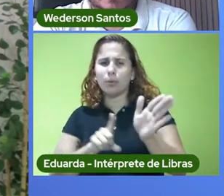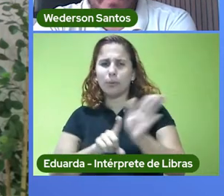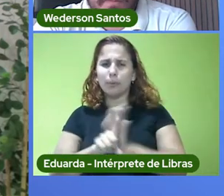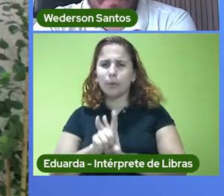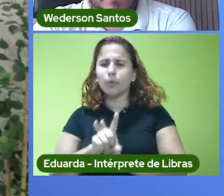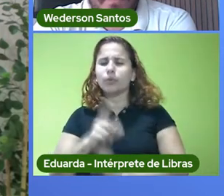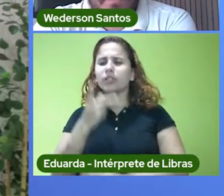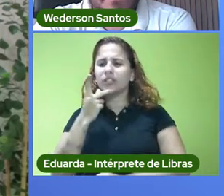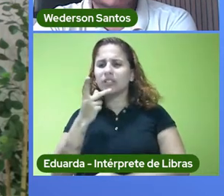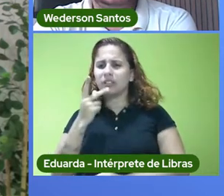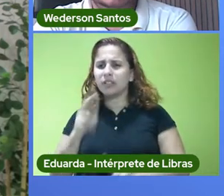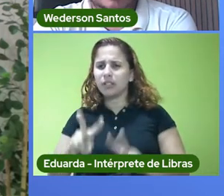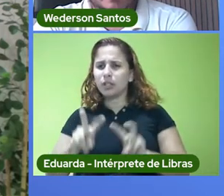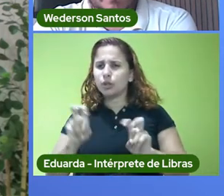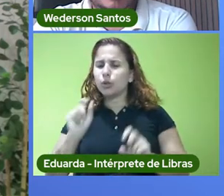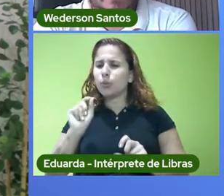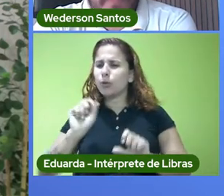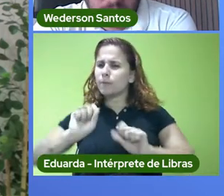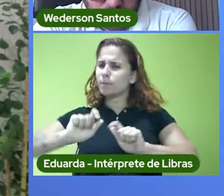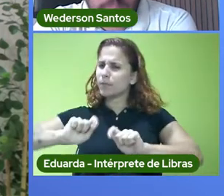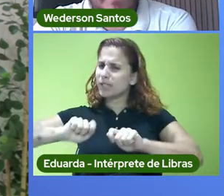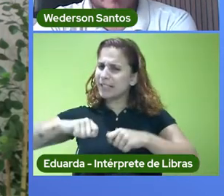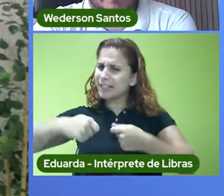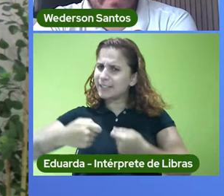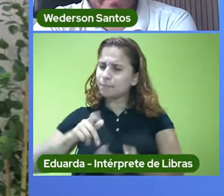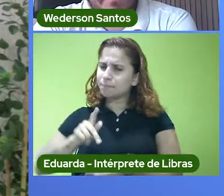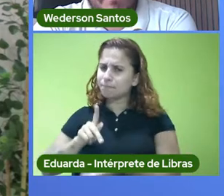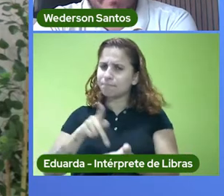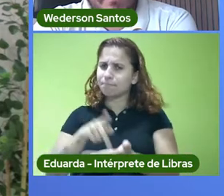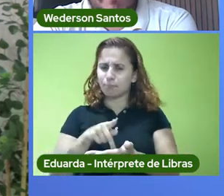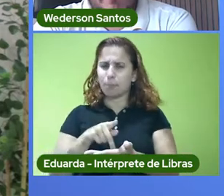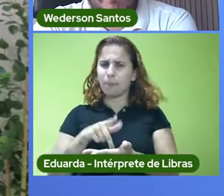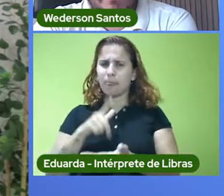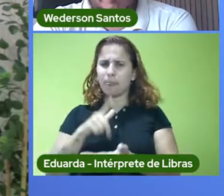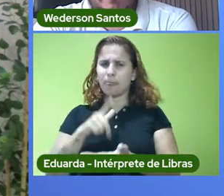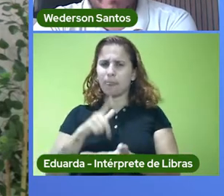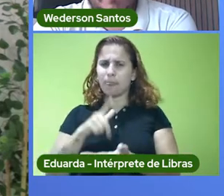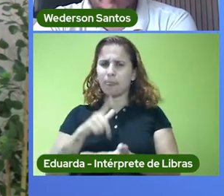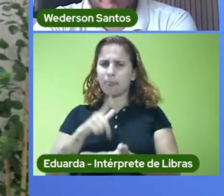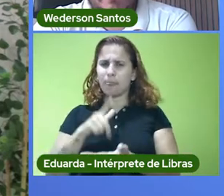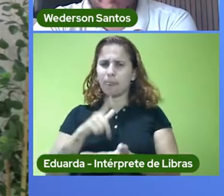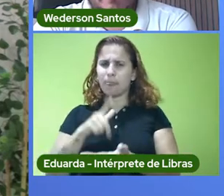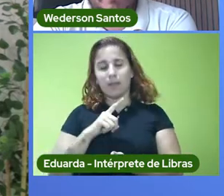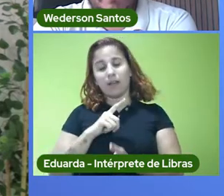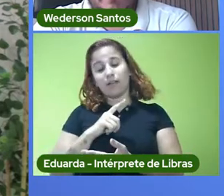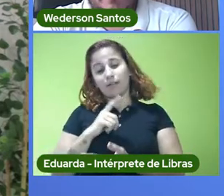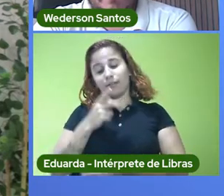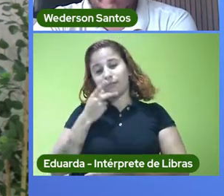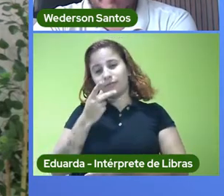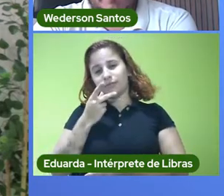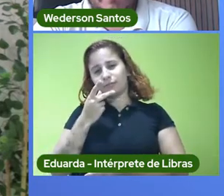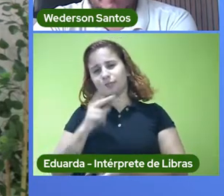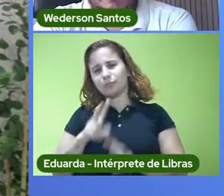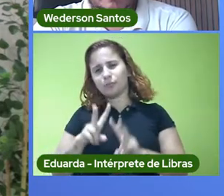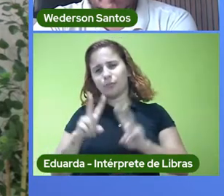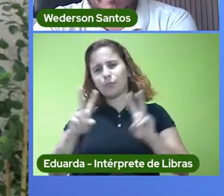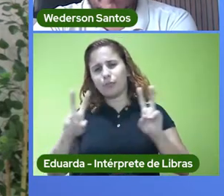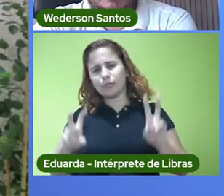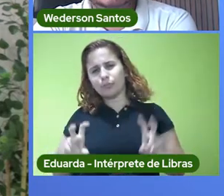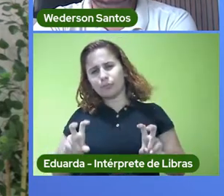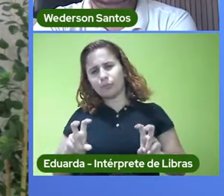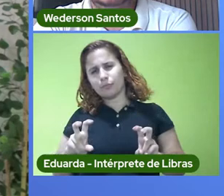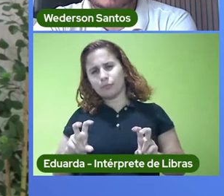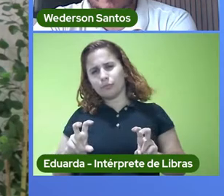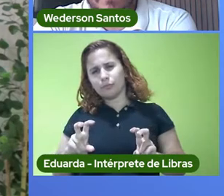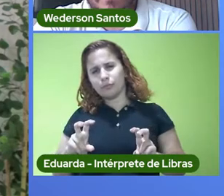ação concreta, né? Da necessidade da ação, né? Ela traz um relato, né? Que a Marilândia é um município aqui do